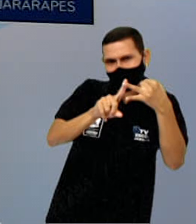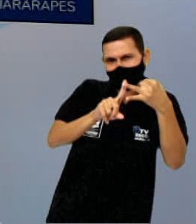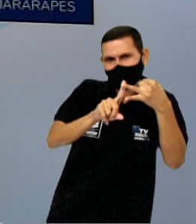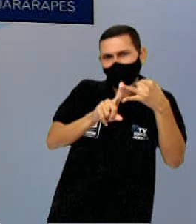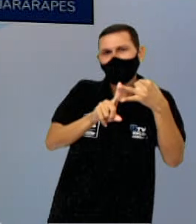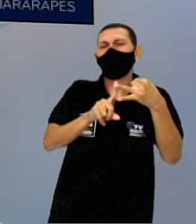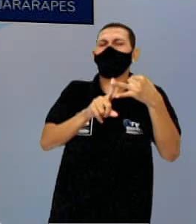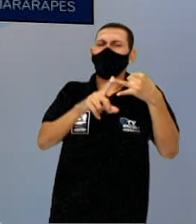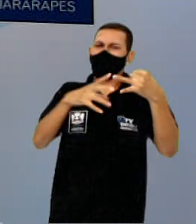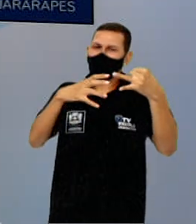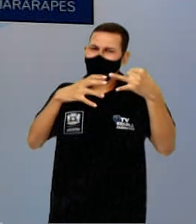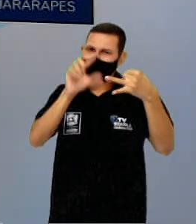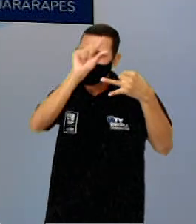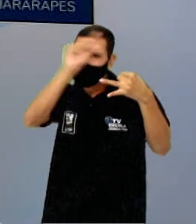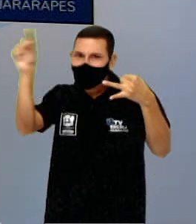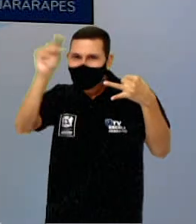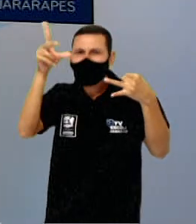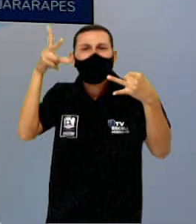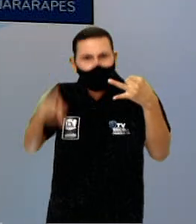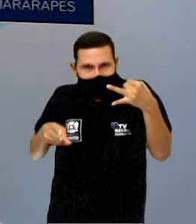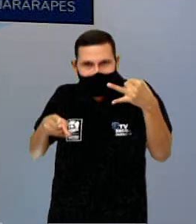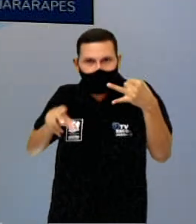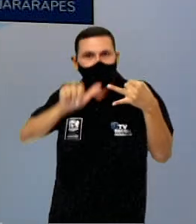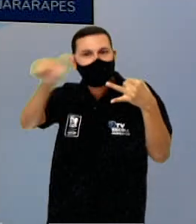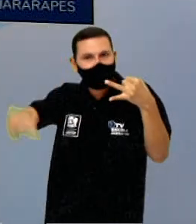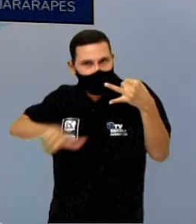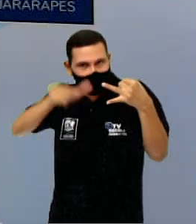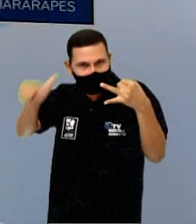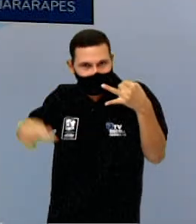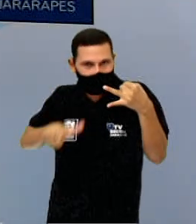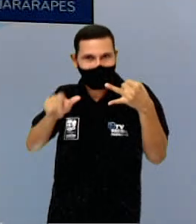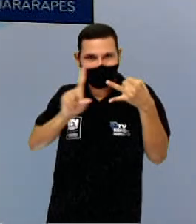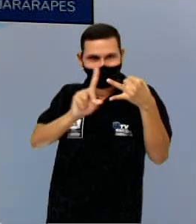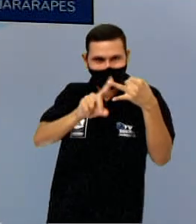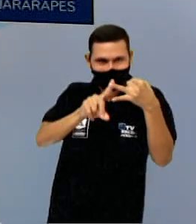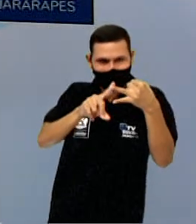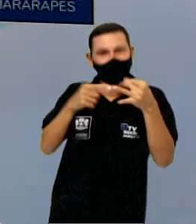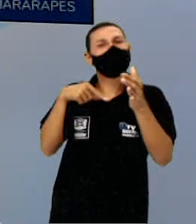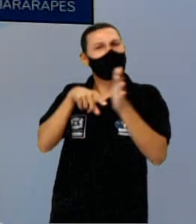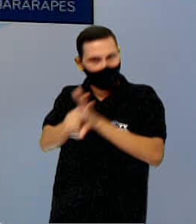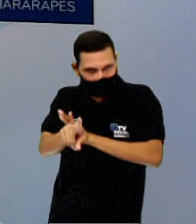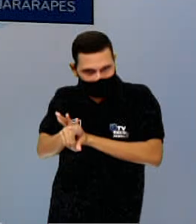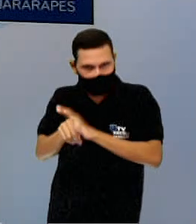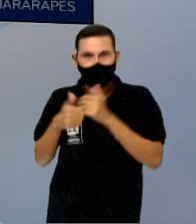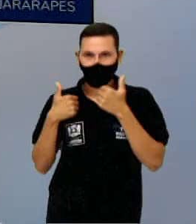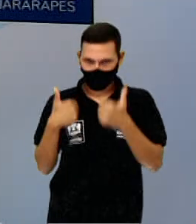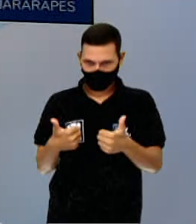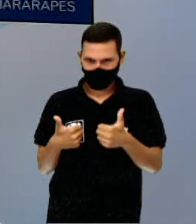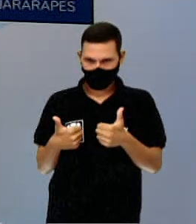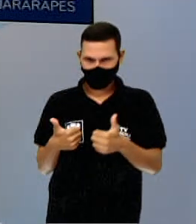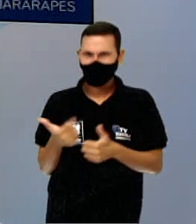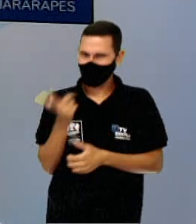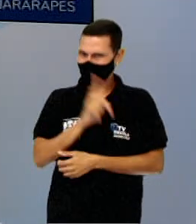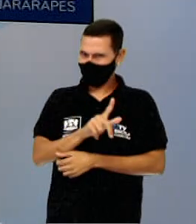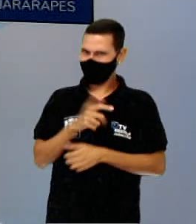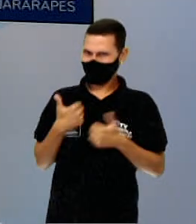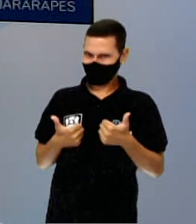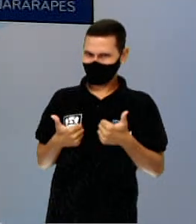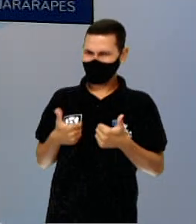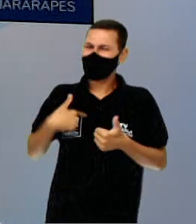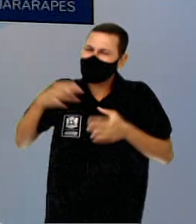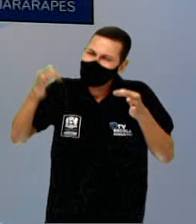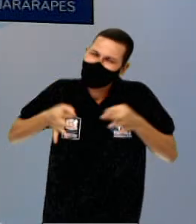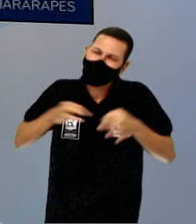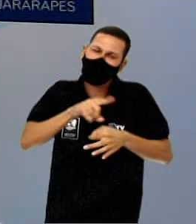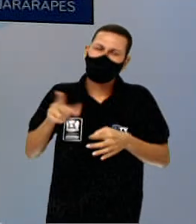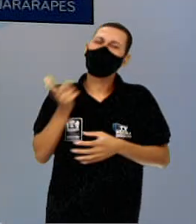mesma frase que você escreveu na afirmativa e vai colocar na forma interrogativa E aí consegue eu